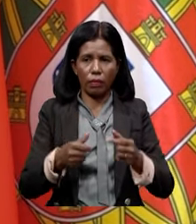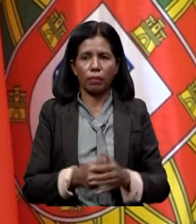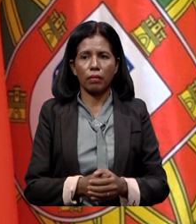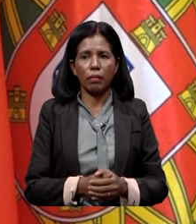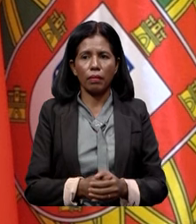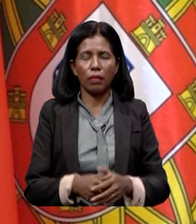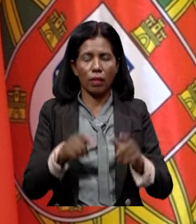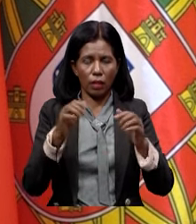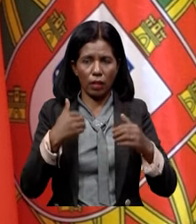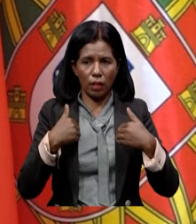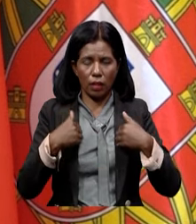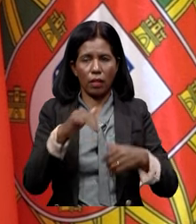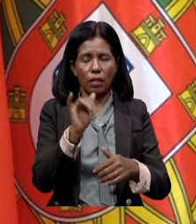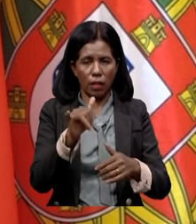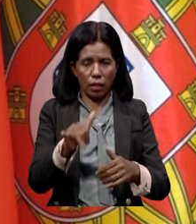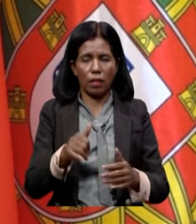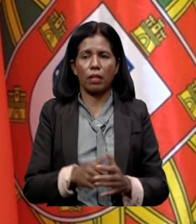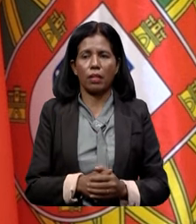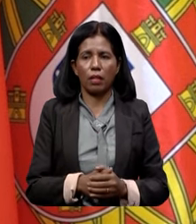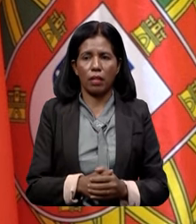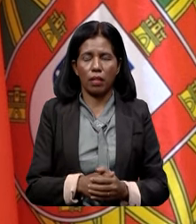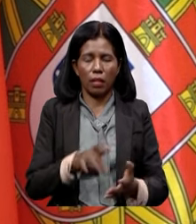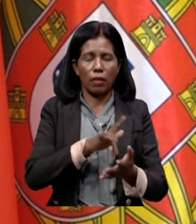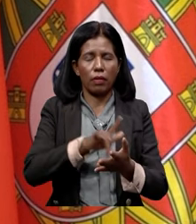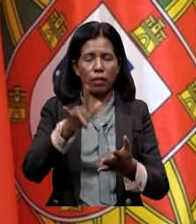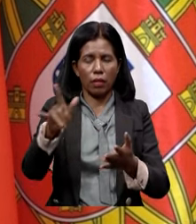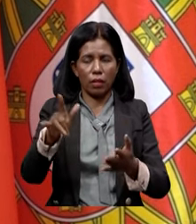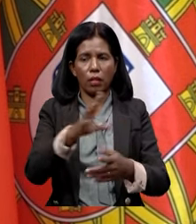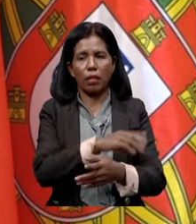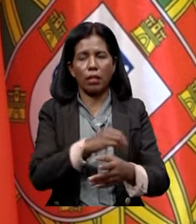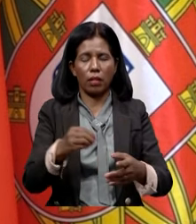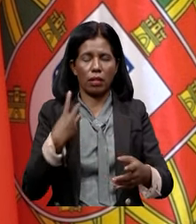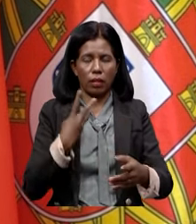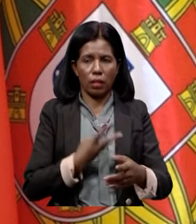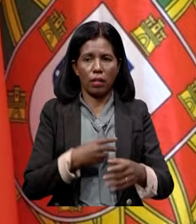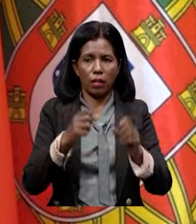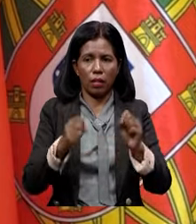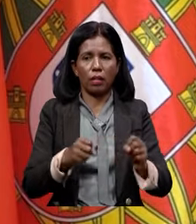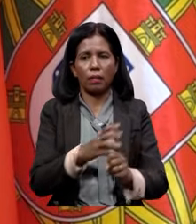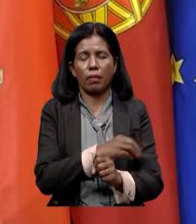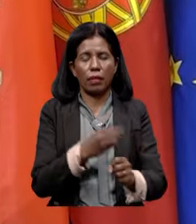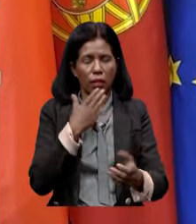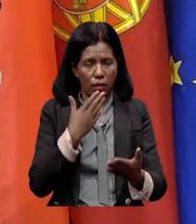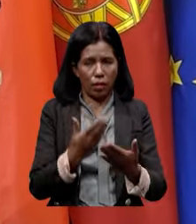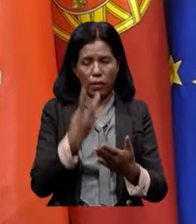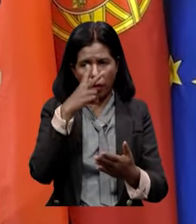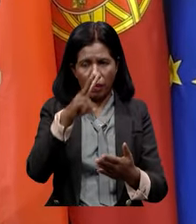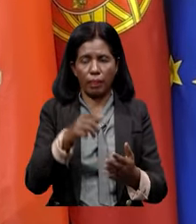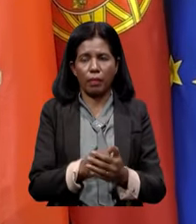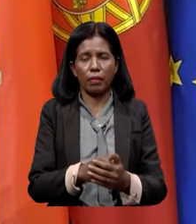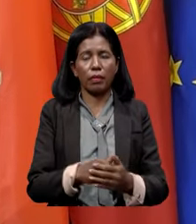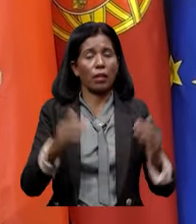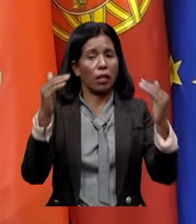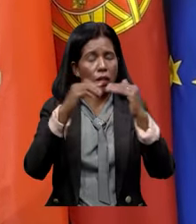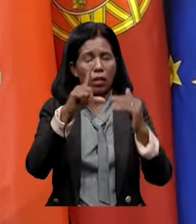já tem aceitação garantida. A viagem não será marcada com esta antecedência, mas pouco faltará. Conferência